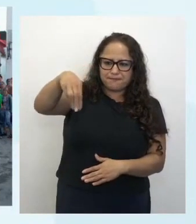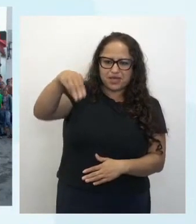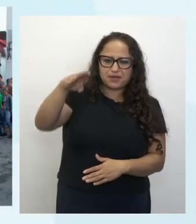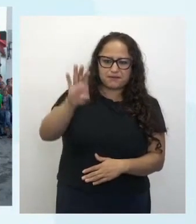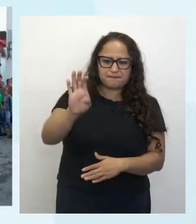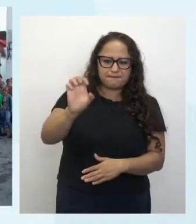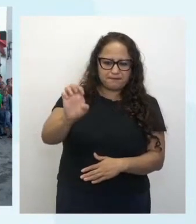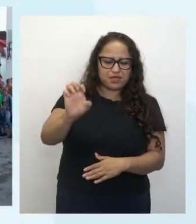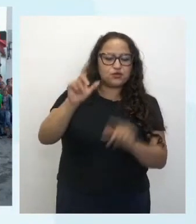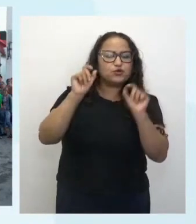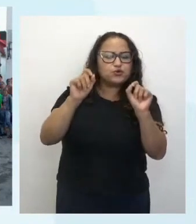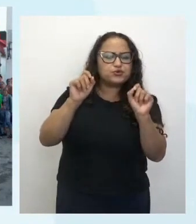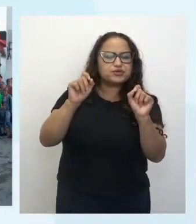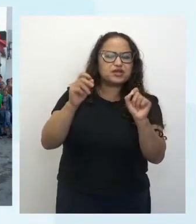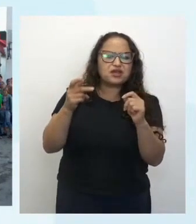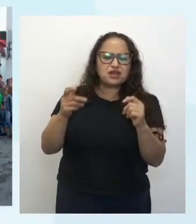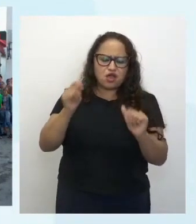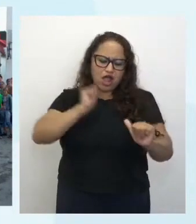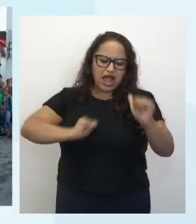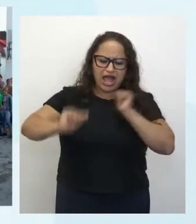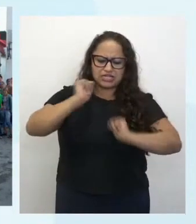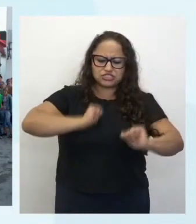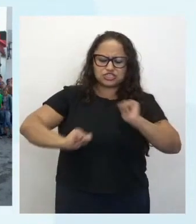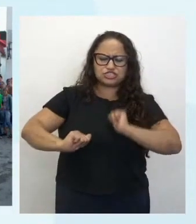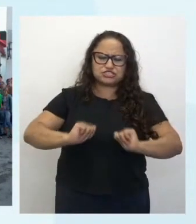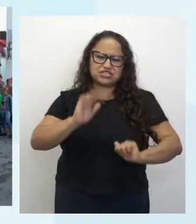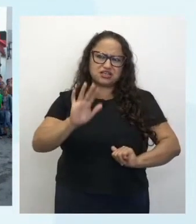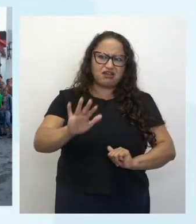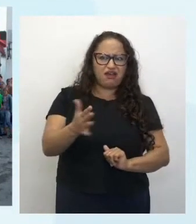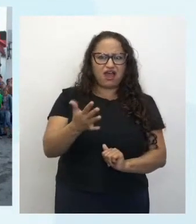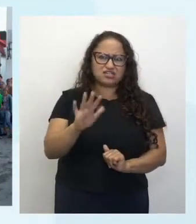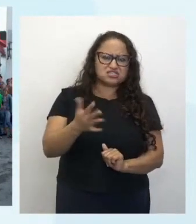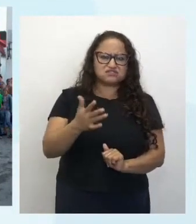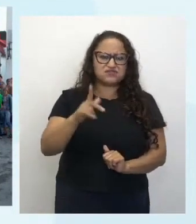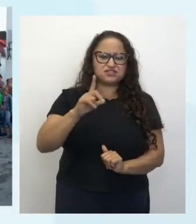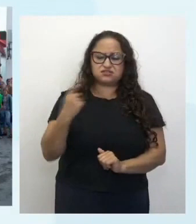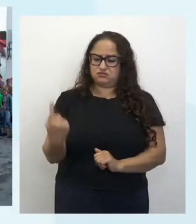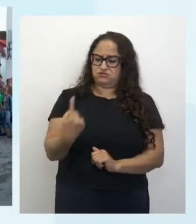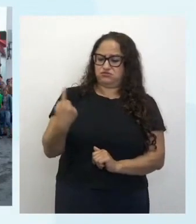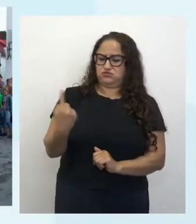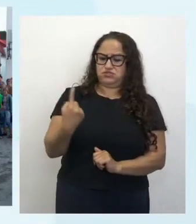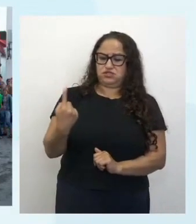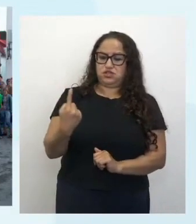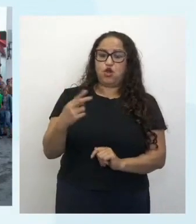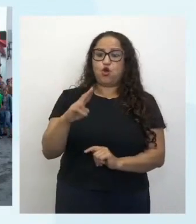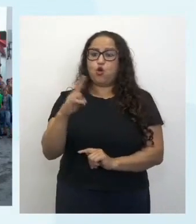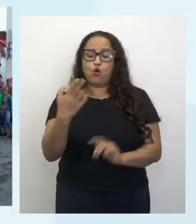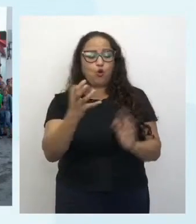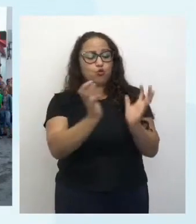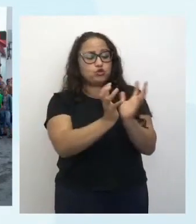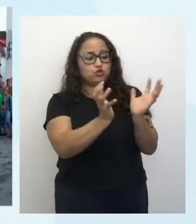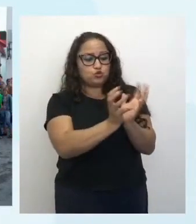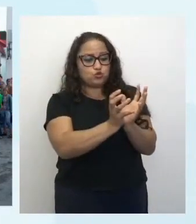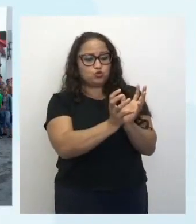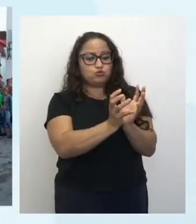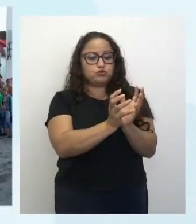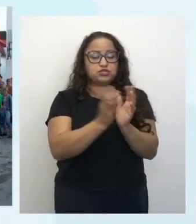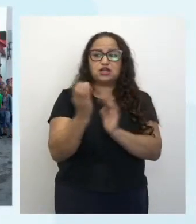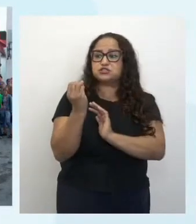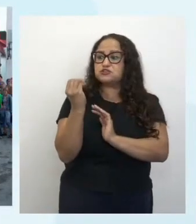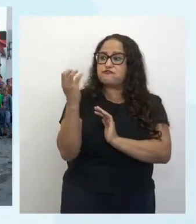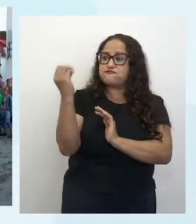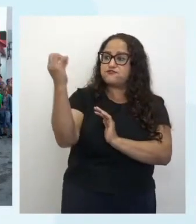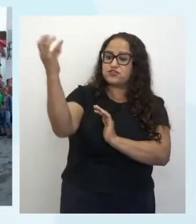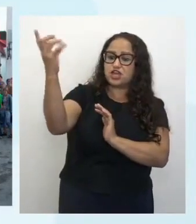diferente, né? Às vezes ele está sozinho, às vezes né, ele faz parte de uma trupe, de uma companhia. Essas companhias, então, elas viajam de cidade em